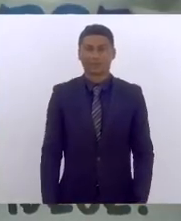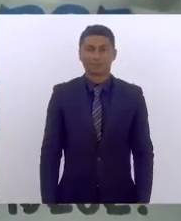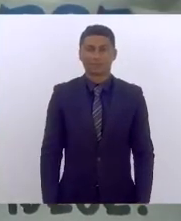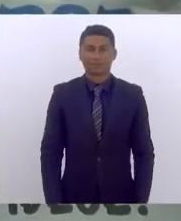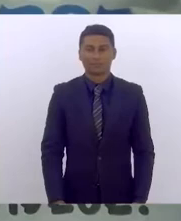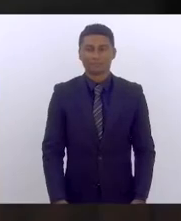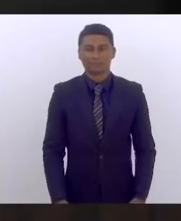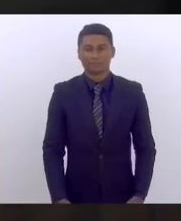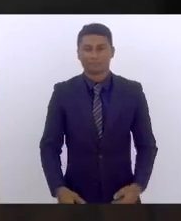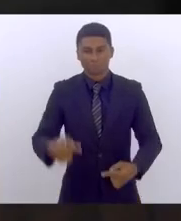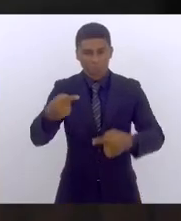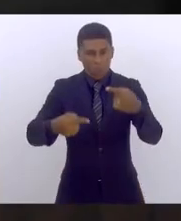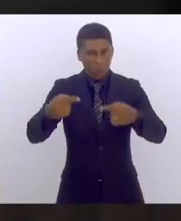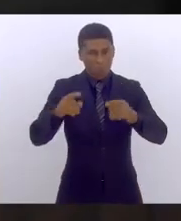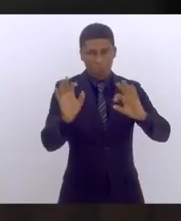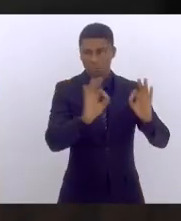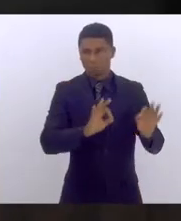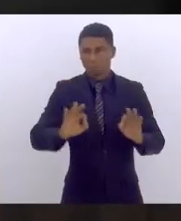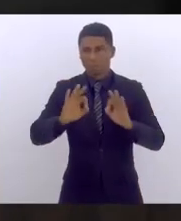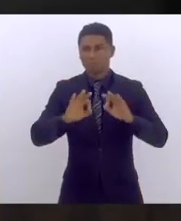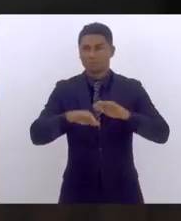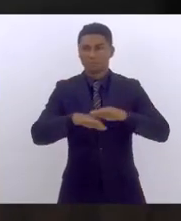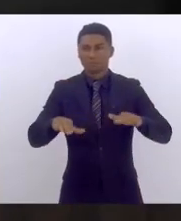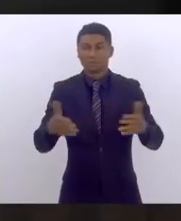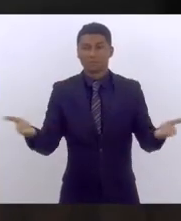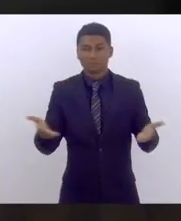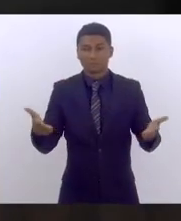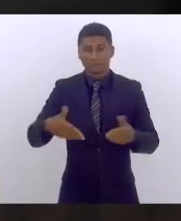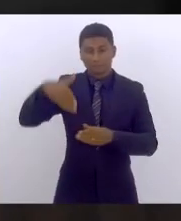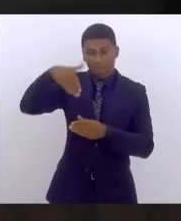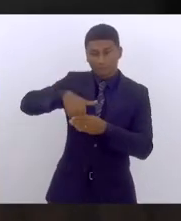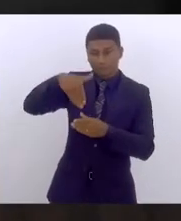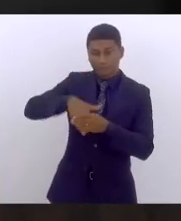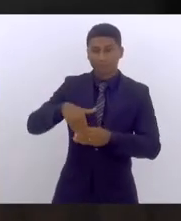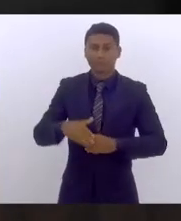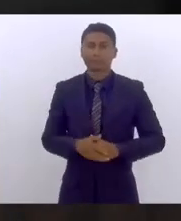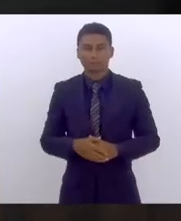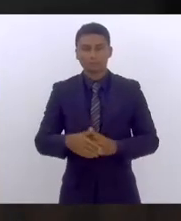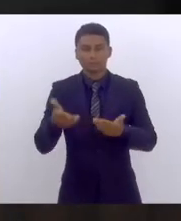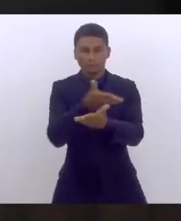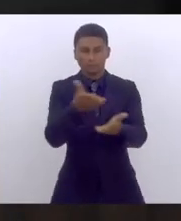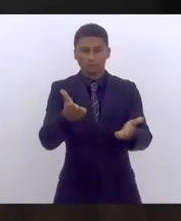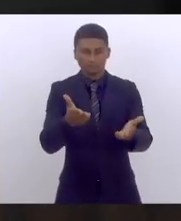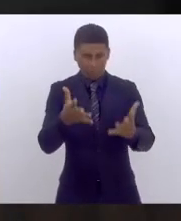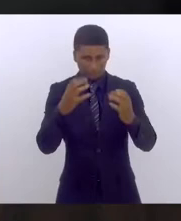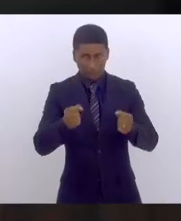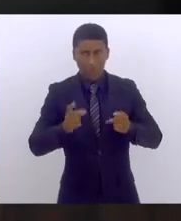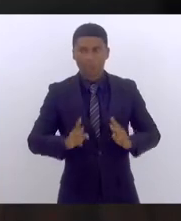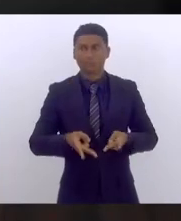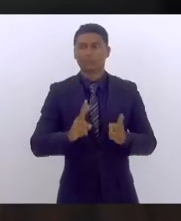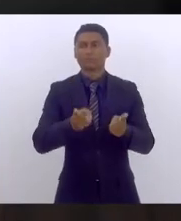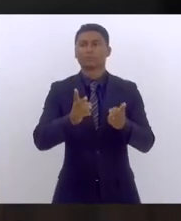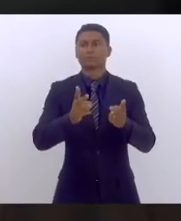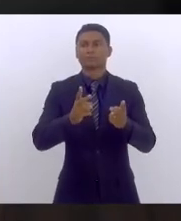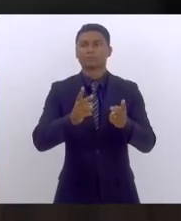Não havendo mais quem queira discutir, encerrada a discussão, em votação. Senhores que aprovam, permaneçam como estão.